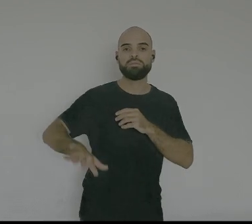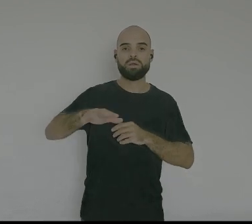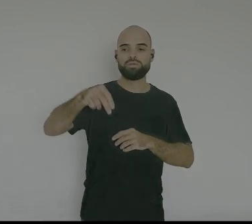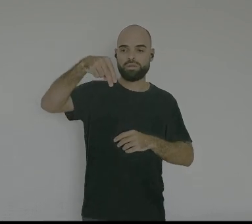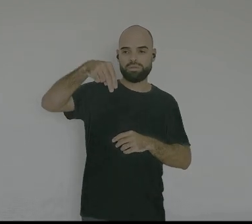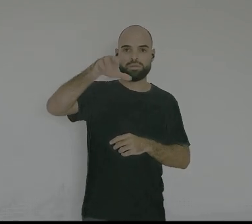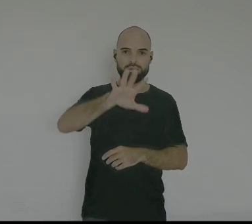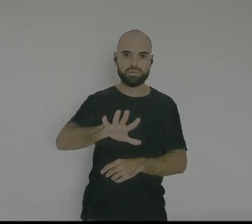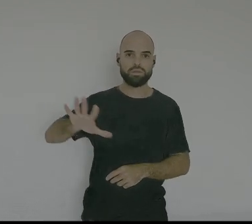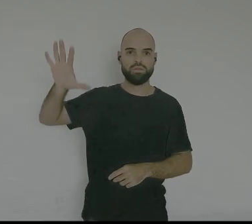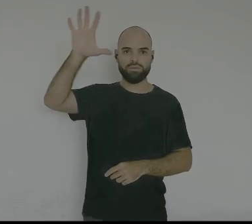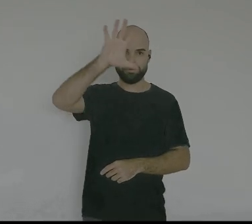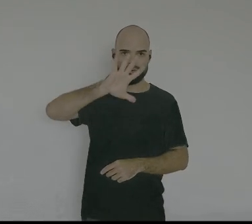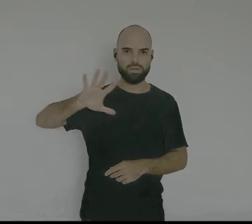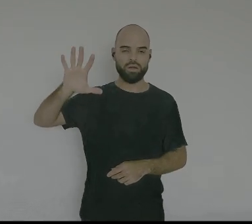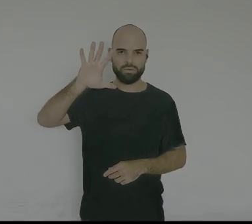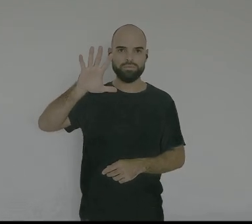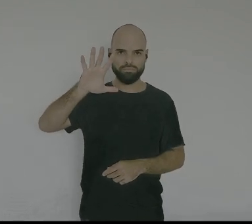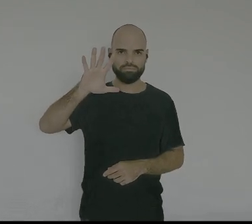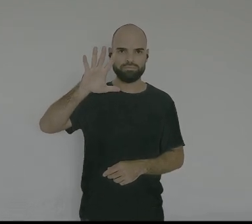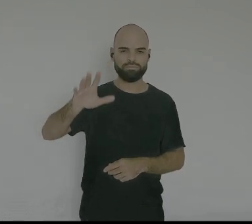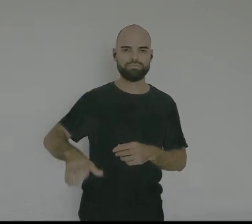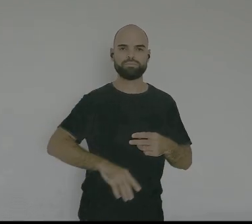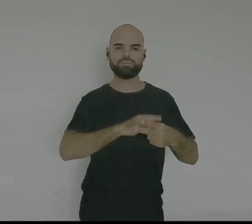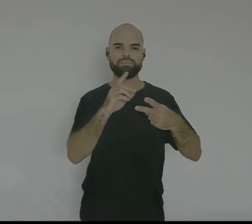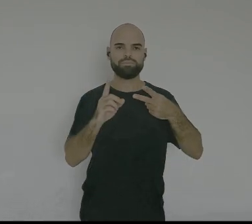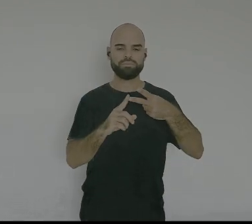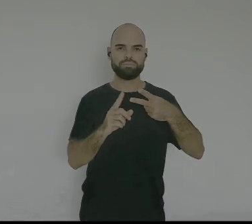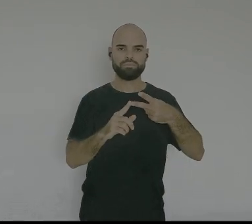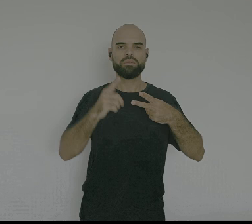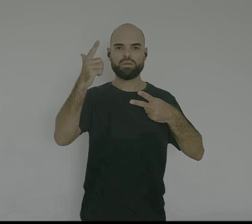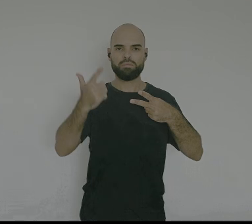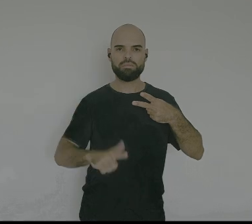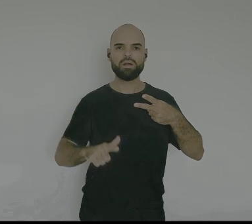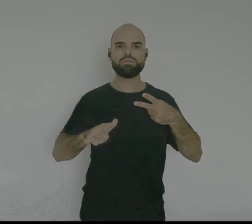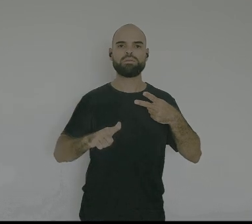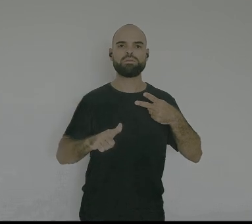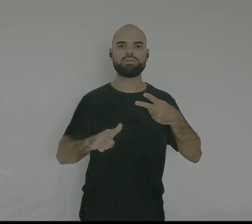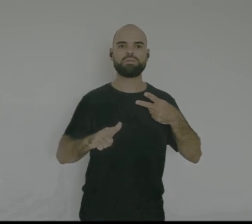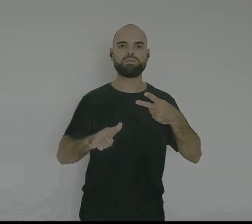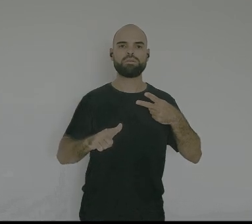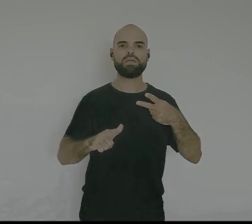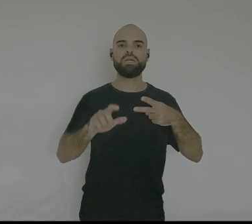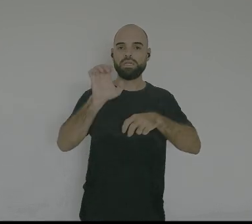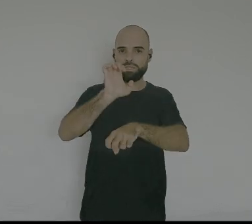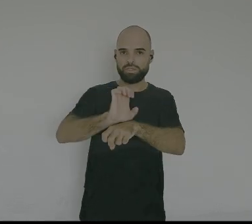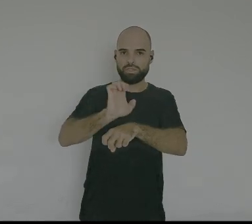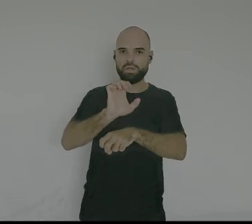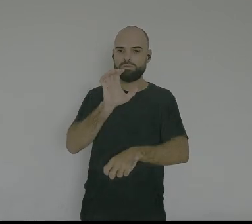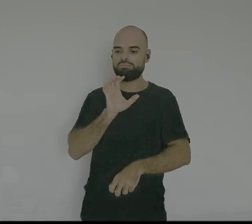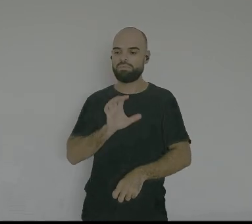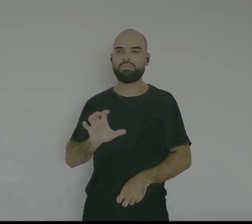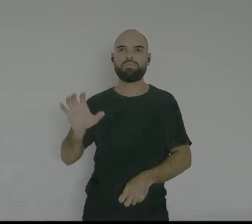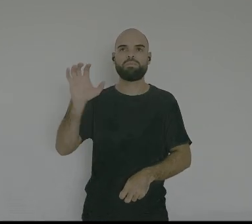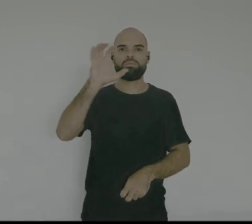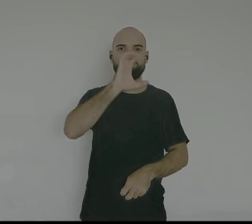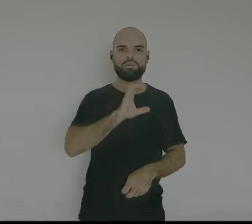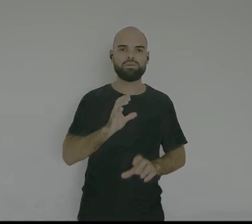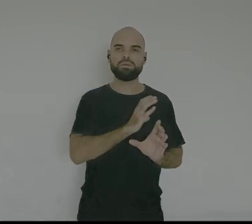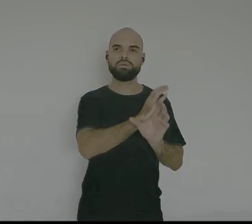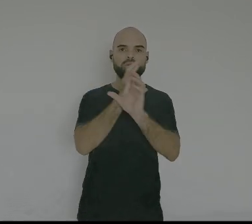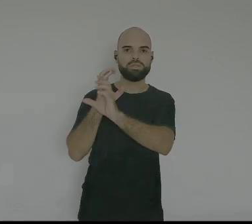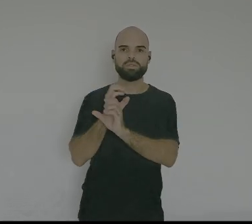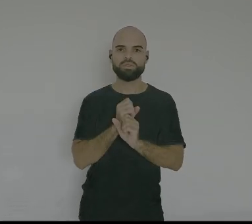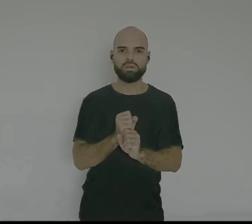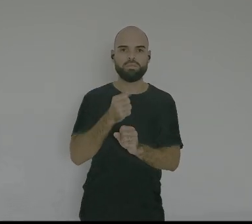ser organizados. O território nacional, que é um, os territórios estaduais e distrital, que corresponde